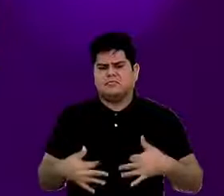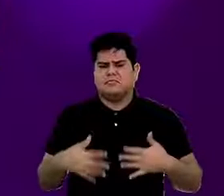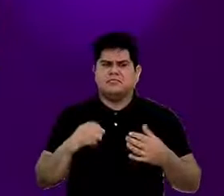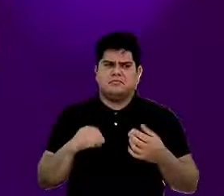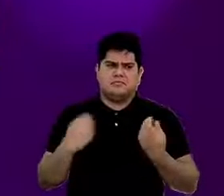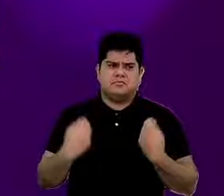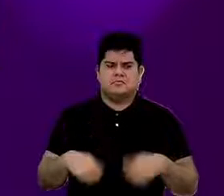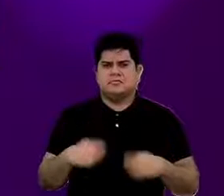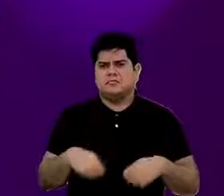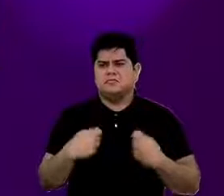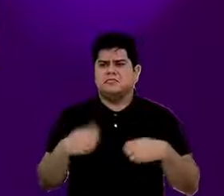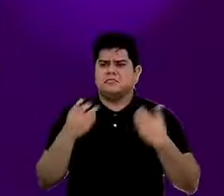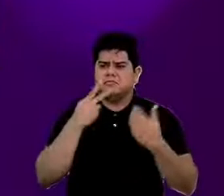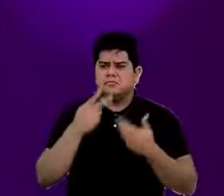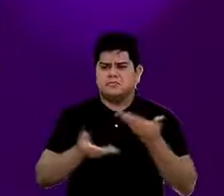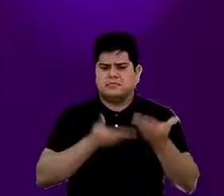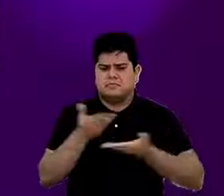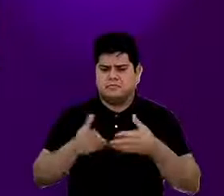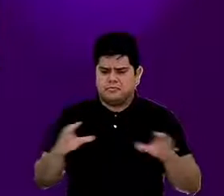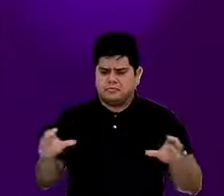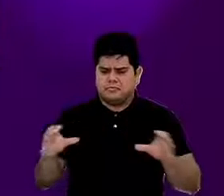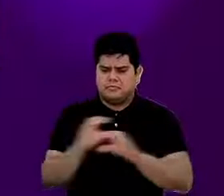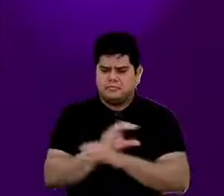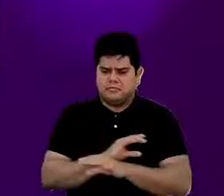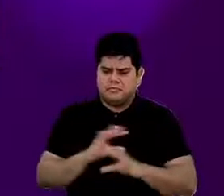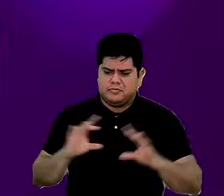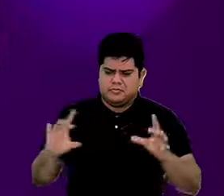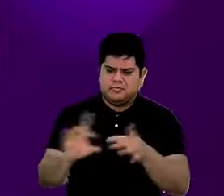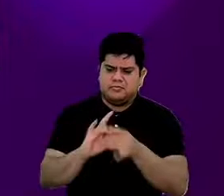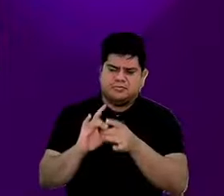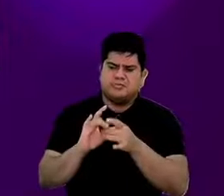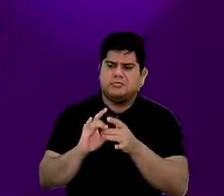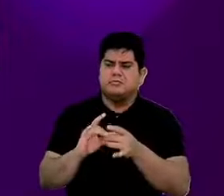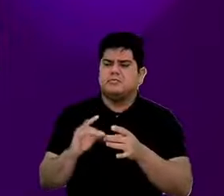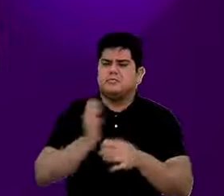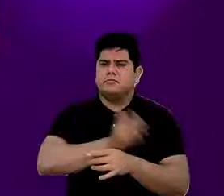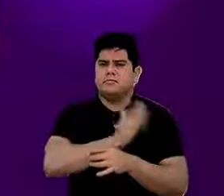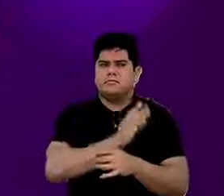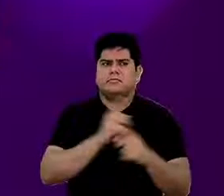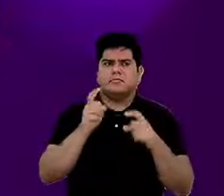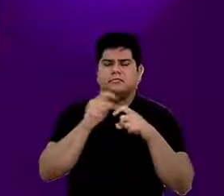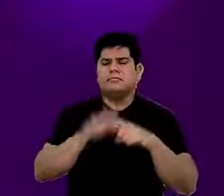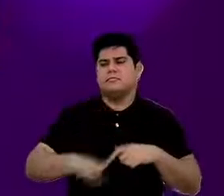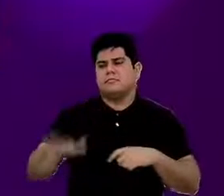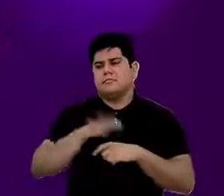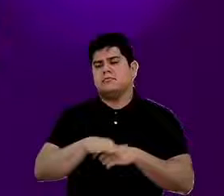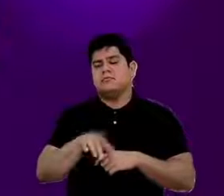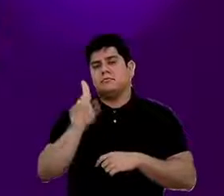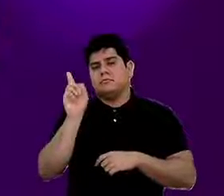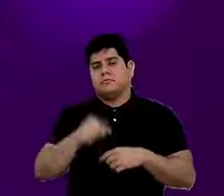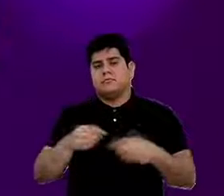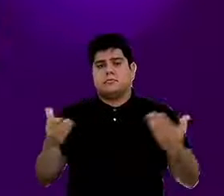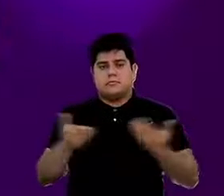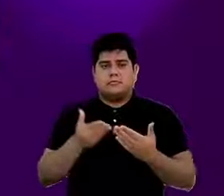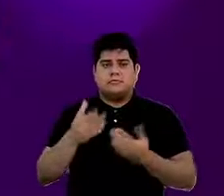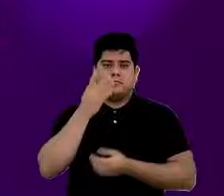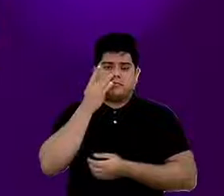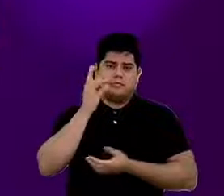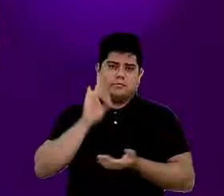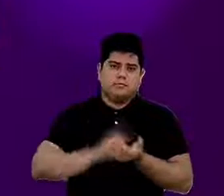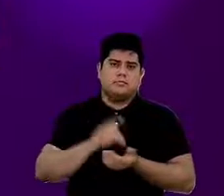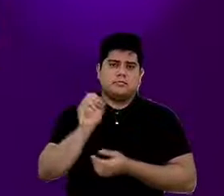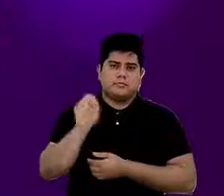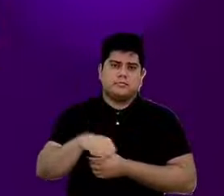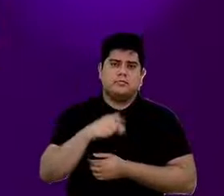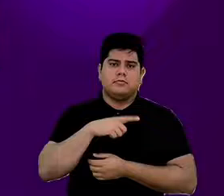precisa falar de um cuidado integrado e integral em cardiologia, na medicina em geral. Então, o fato que hoje a gente reconhece que os